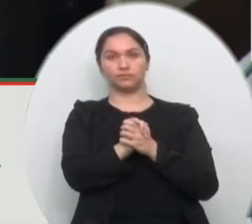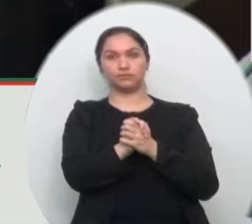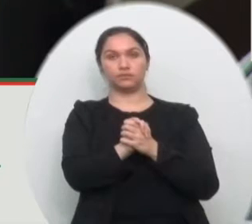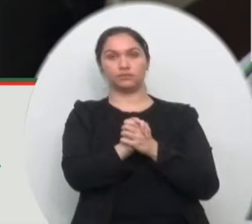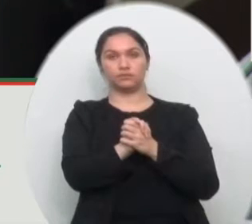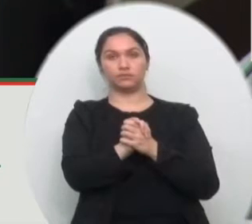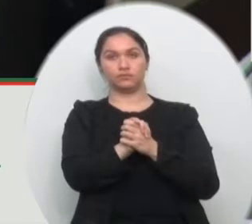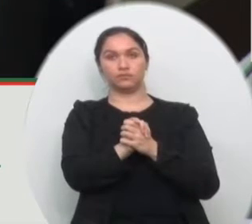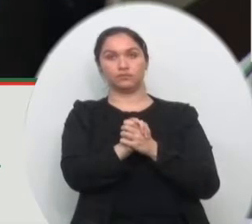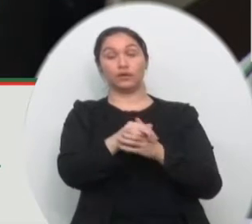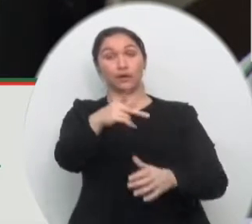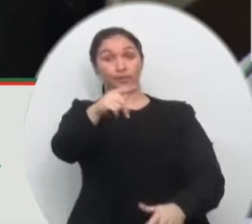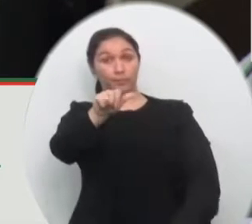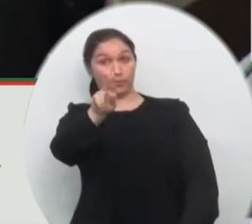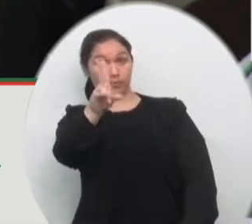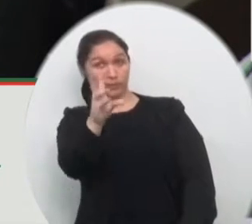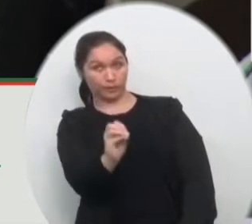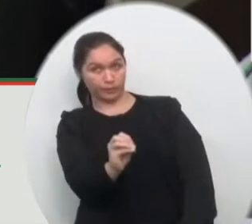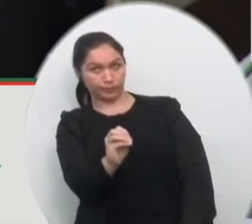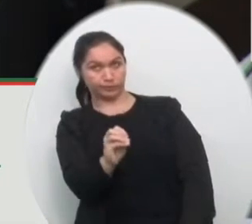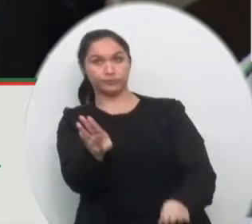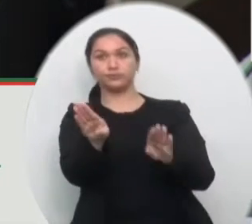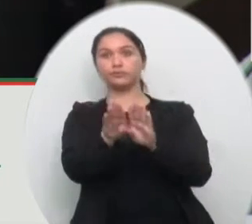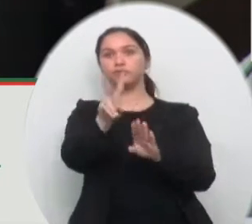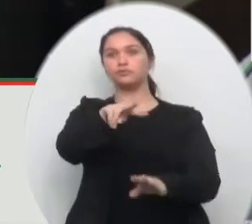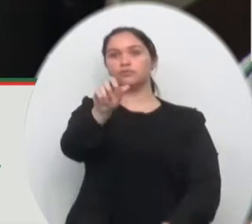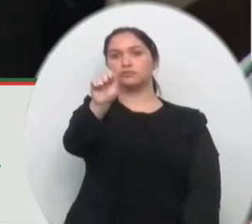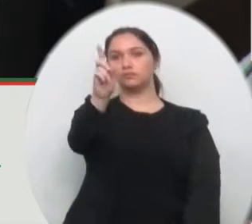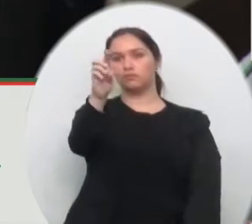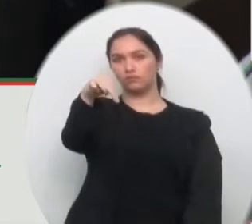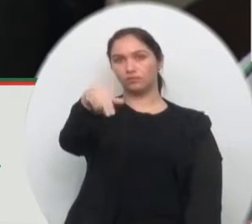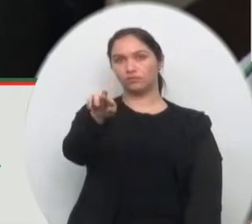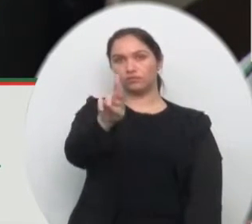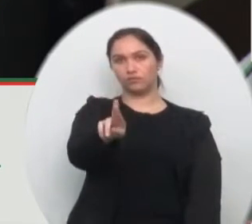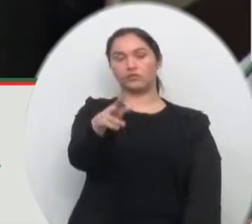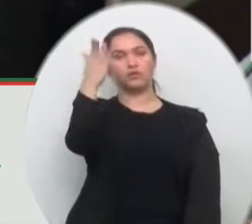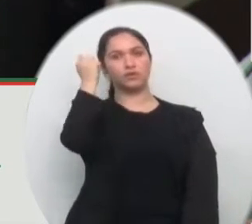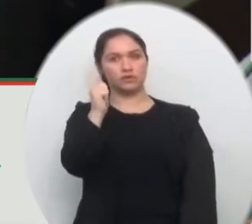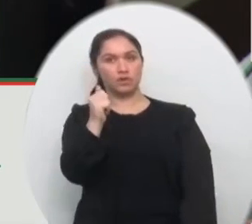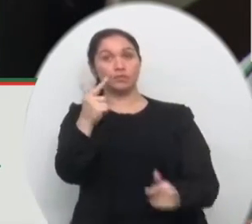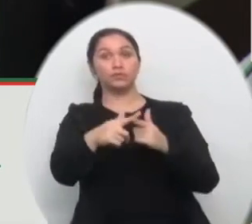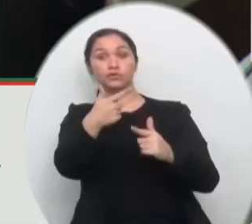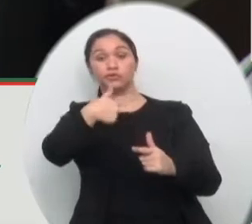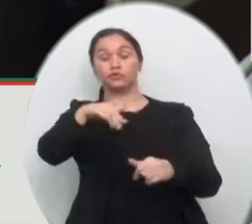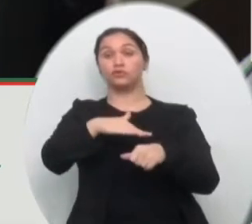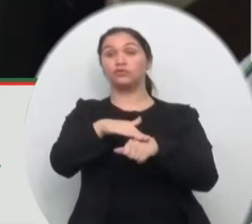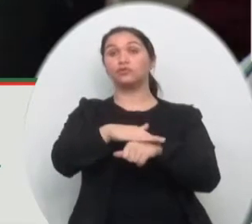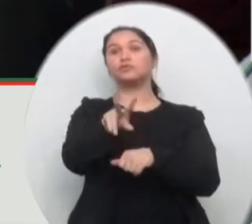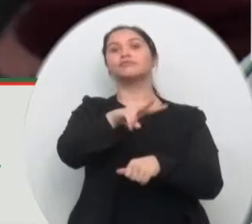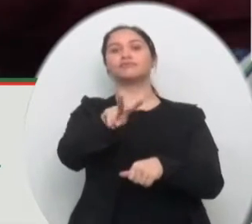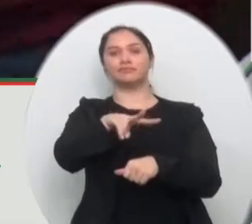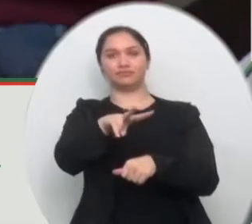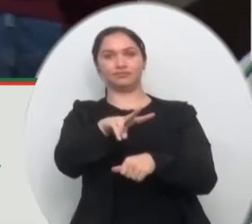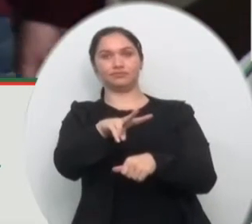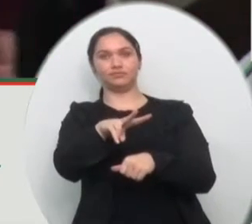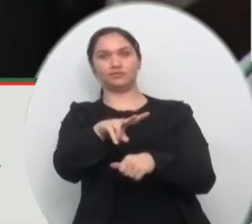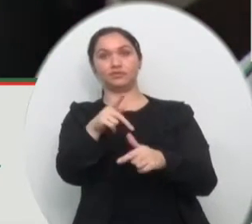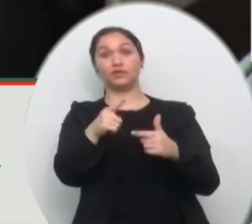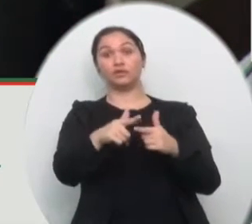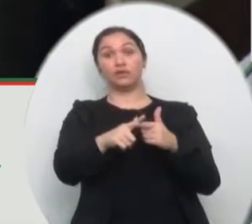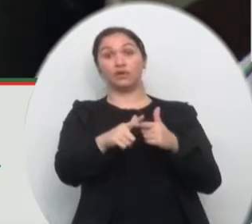Zé Paulo, o Ademir sabem muito bem disso, que a gente procurou vocês, porque nenhum agricultor lá pode cortar um